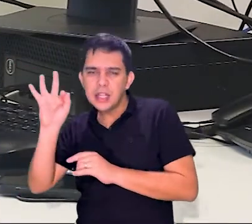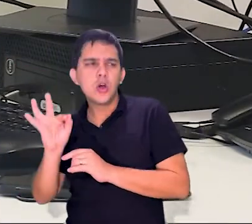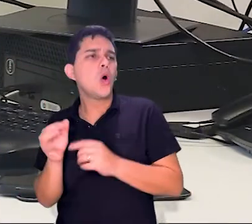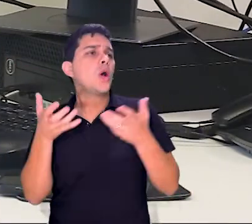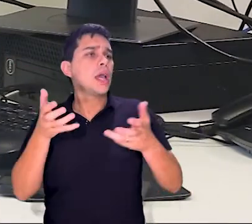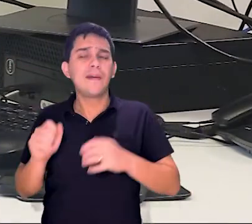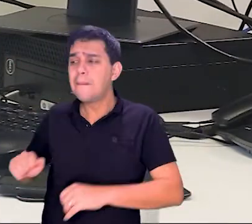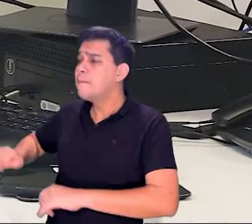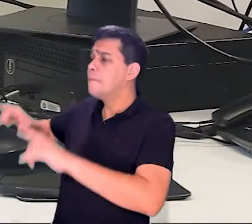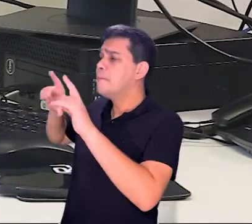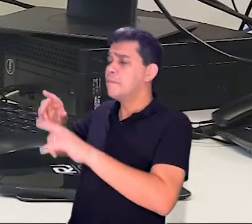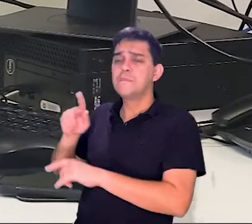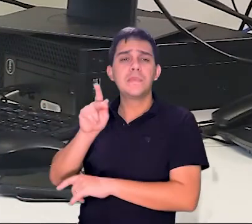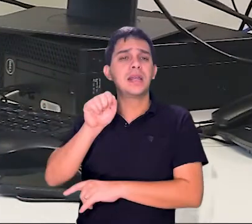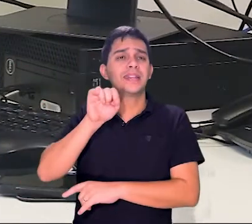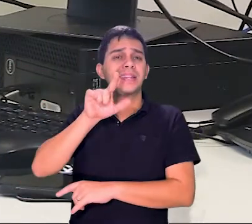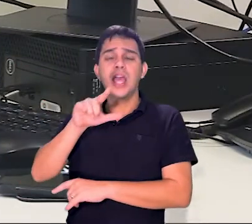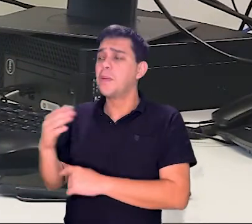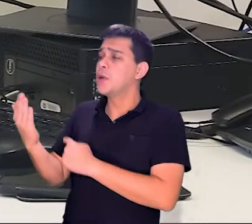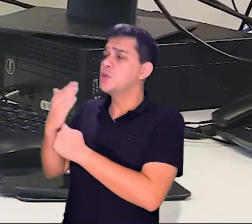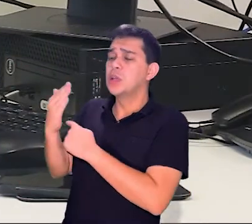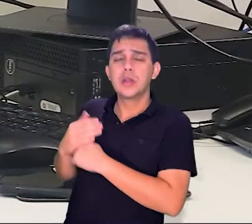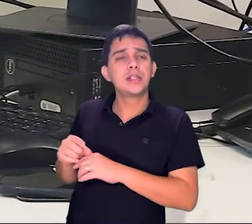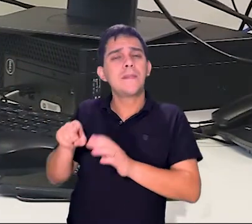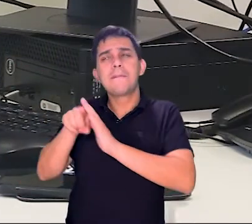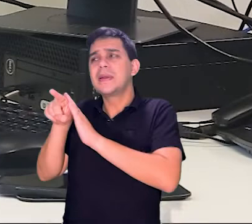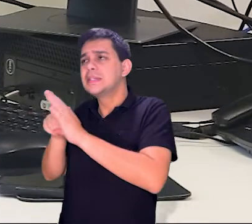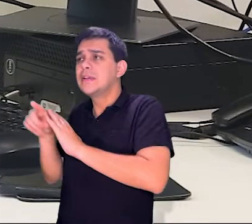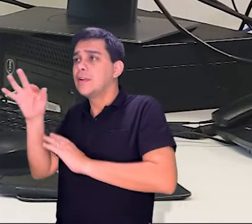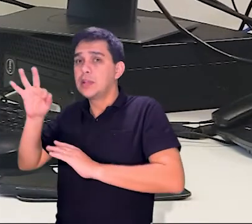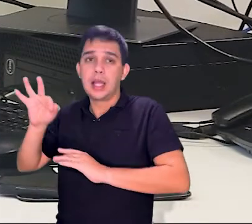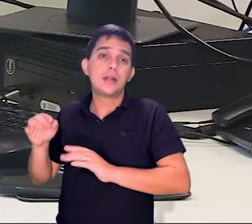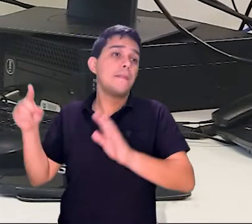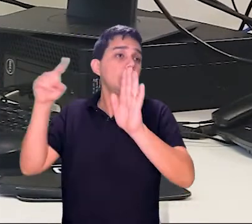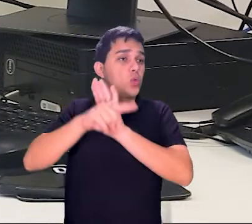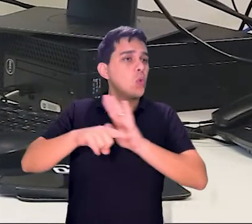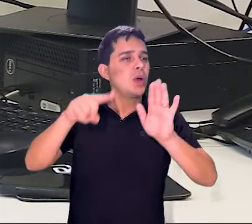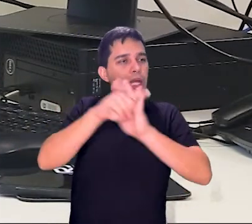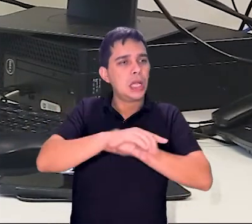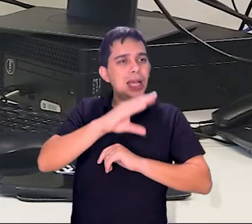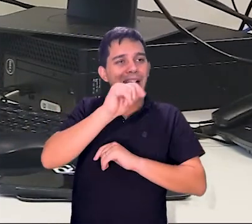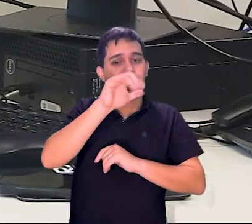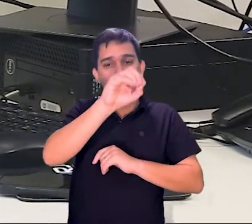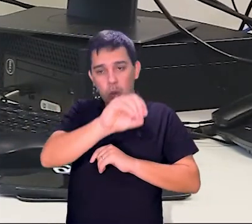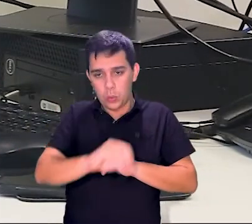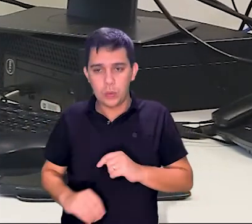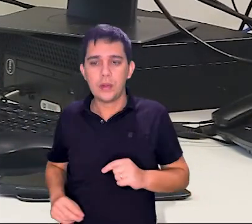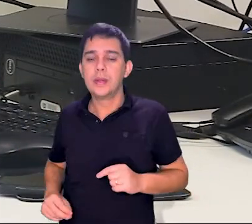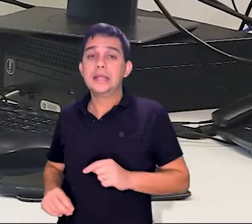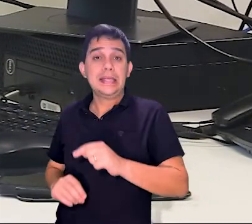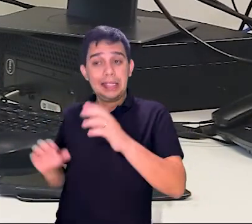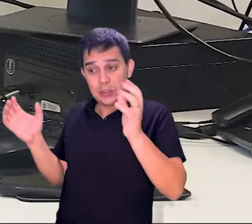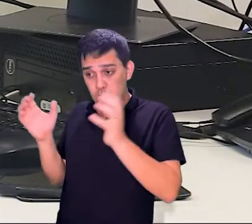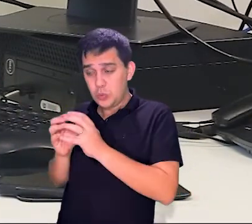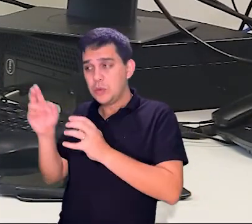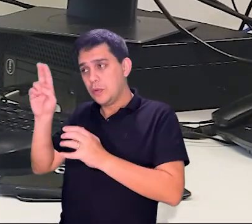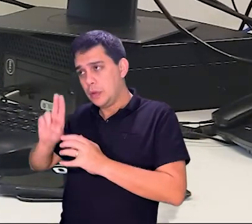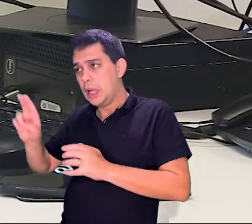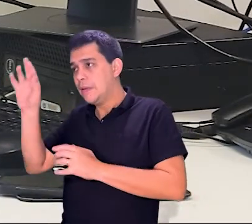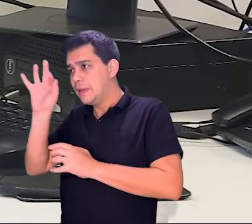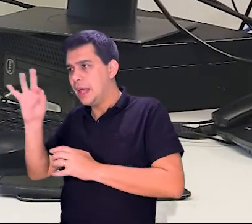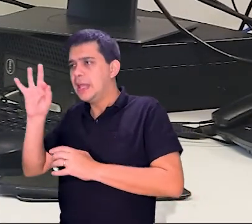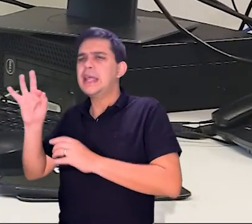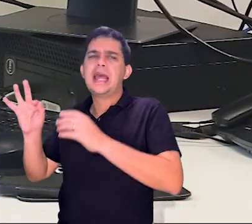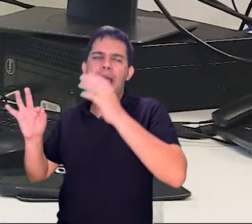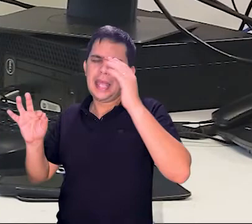painel. E a gente sabe que é de suma importância para essas instituições de pesquisa ter acesso a